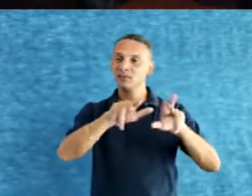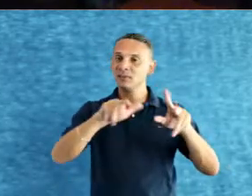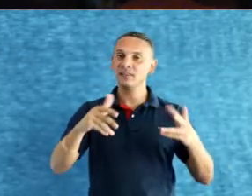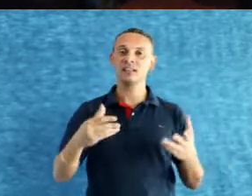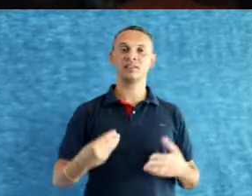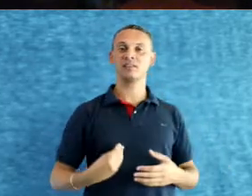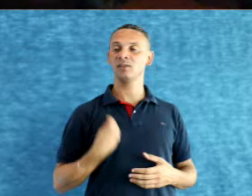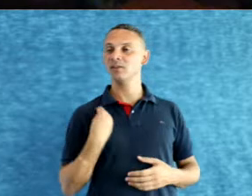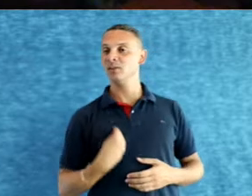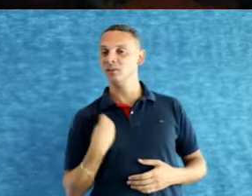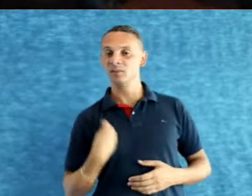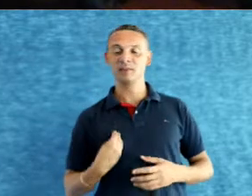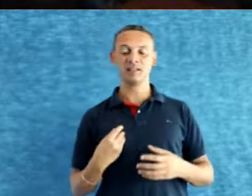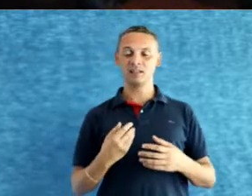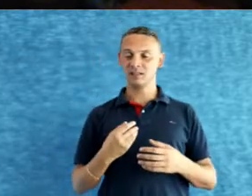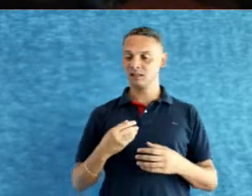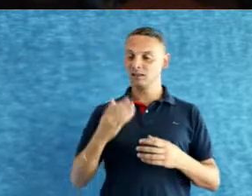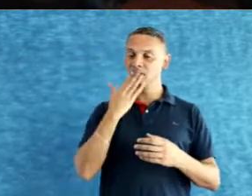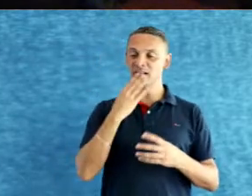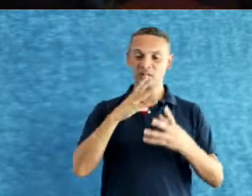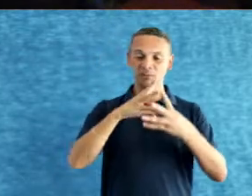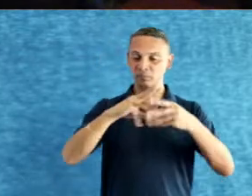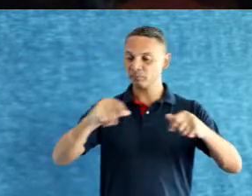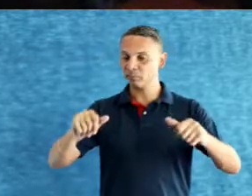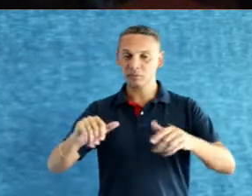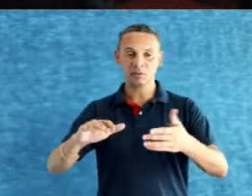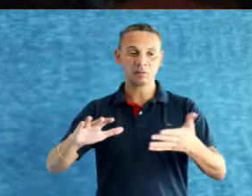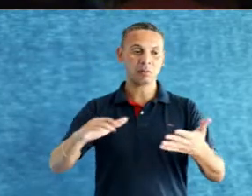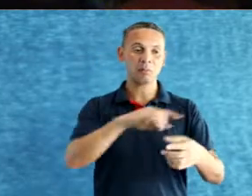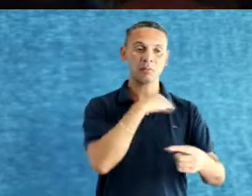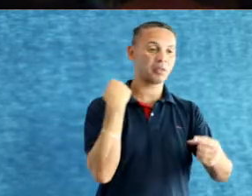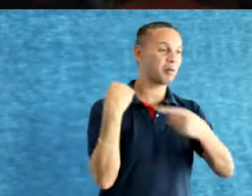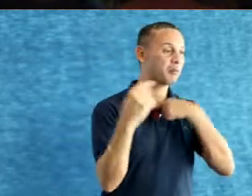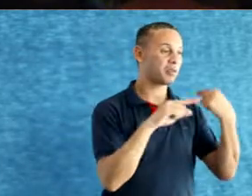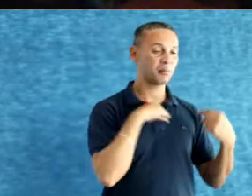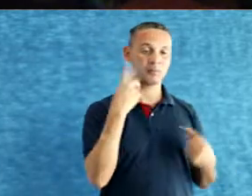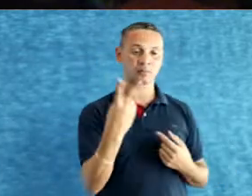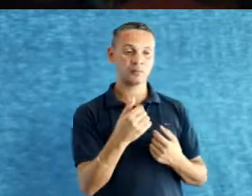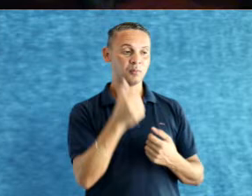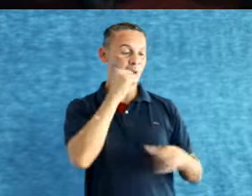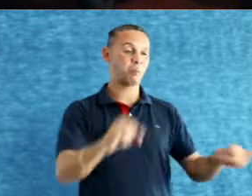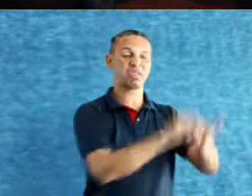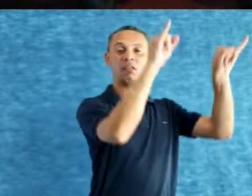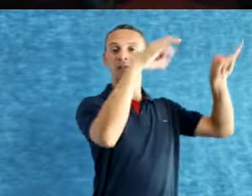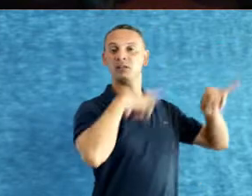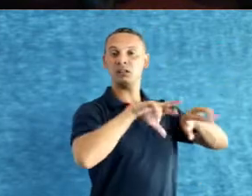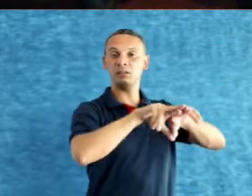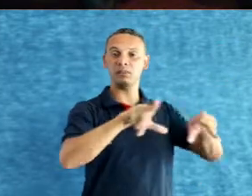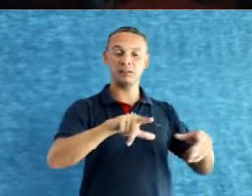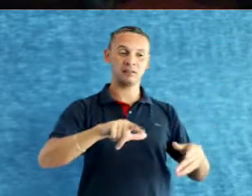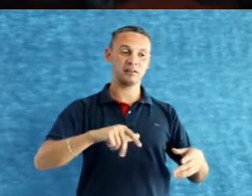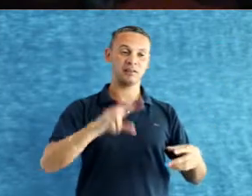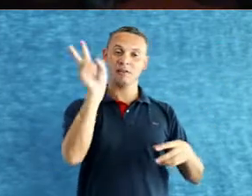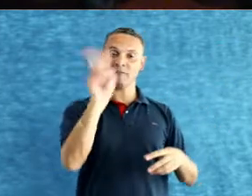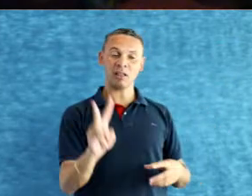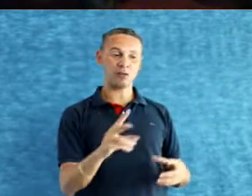Eu acho um poema fortíssimo, impressionante. E ela ela reúne, nesse poema, a luta do